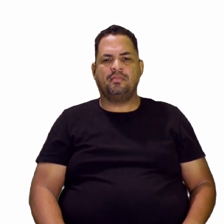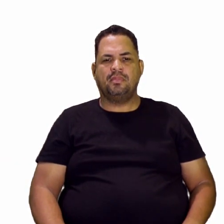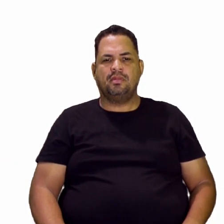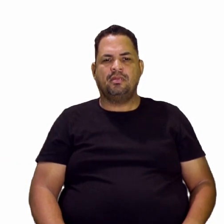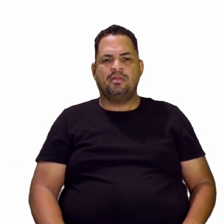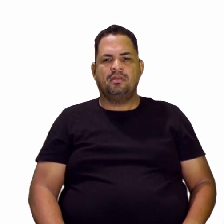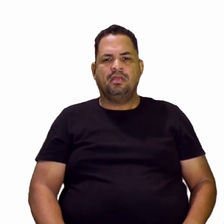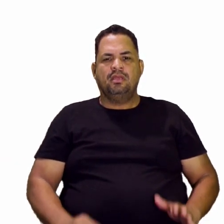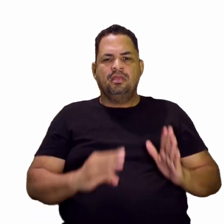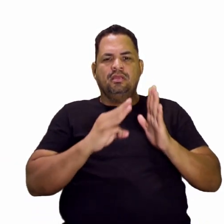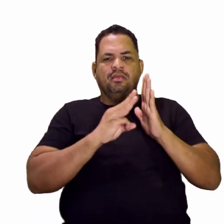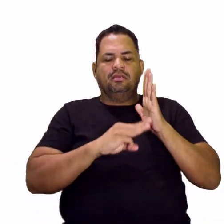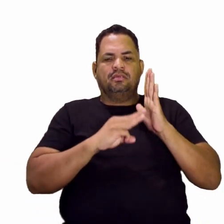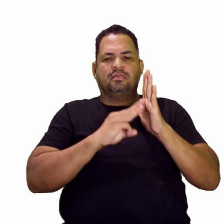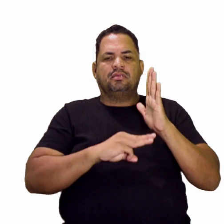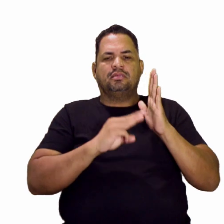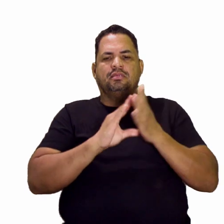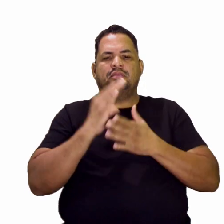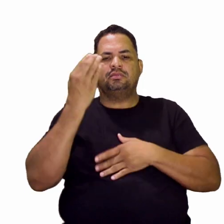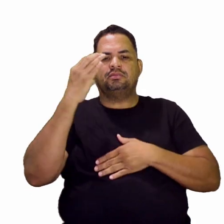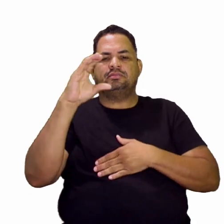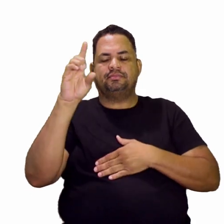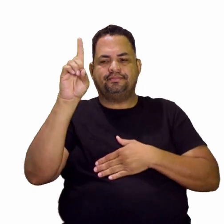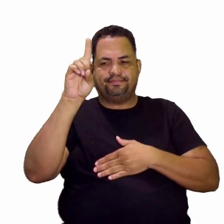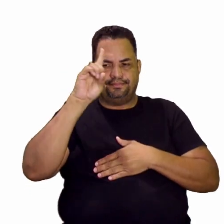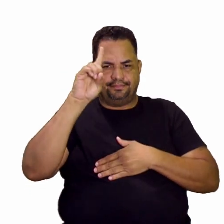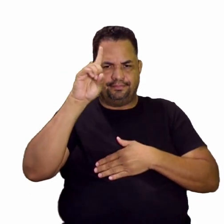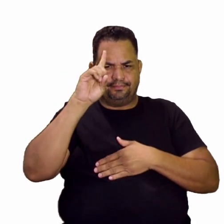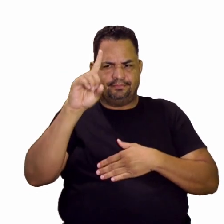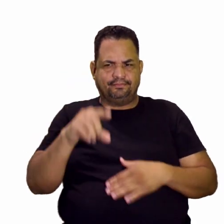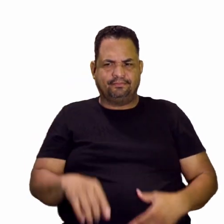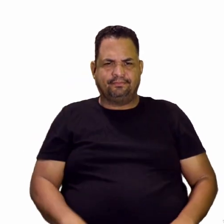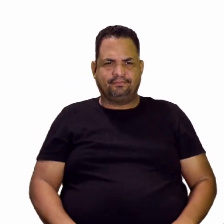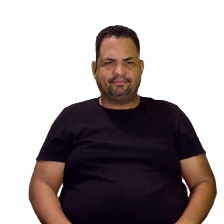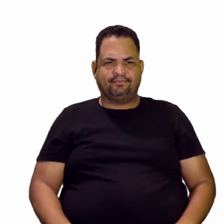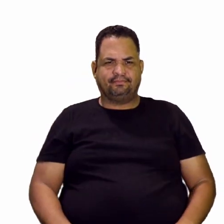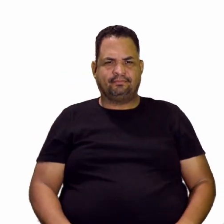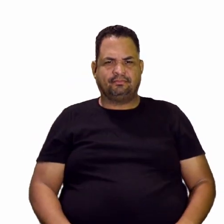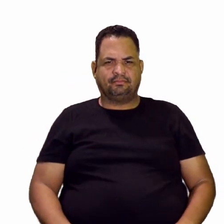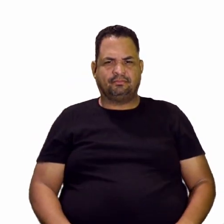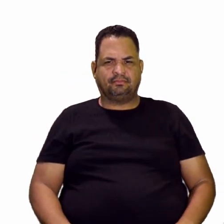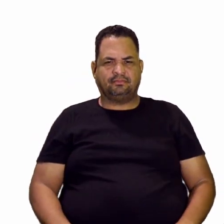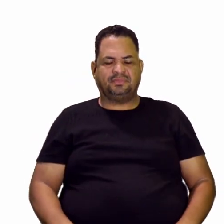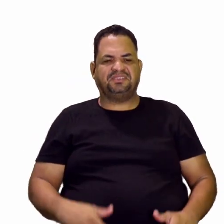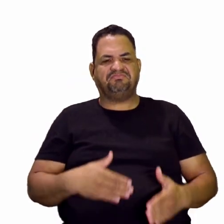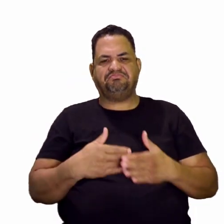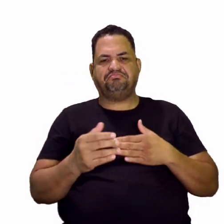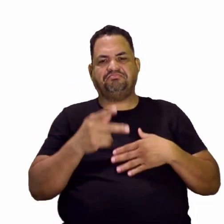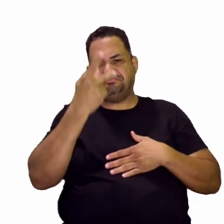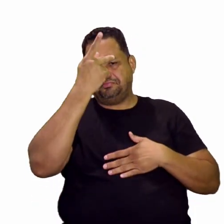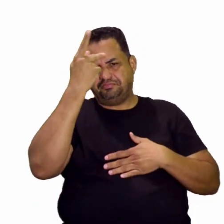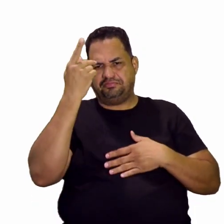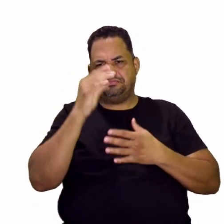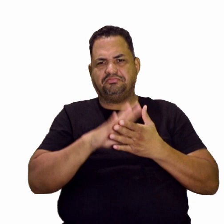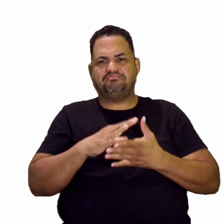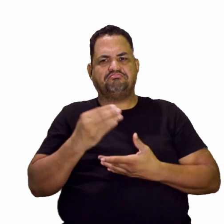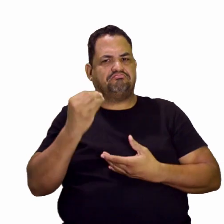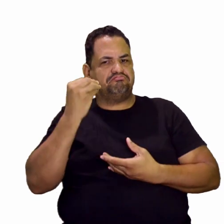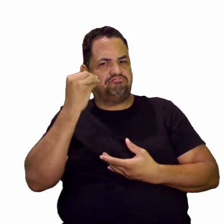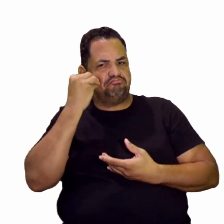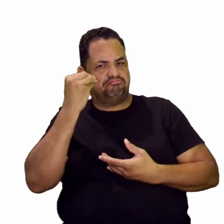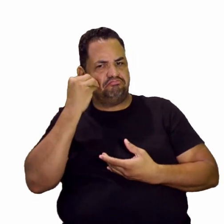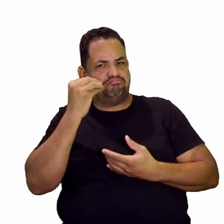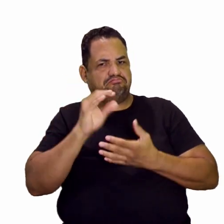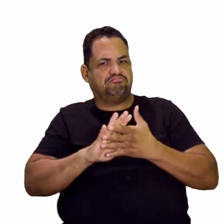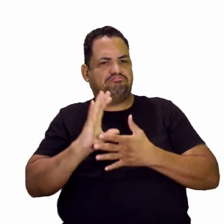Então lá, o método científico no cotidiano, né? Qualquer pessoa que tente resolver